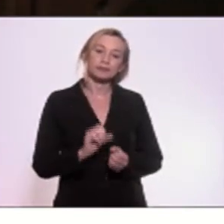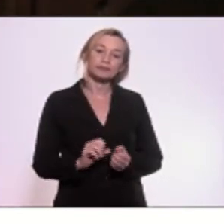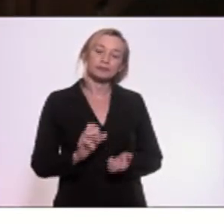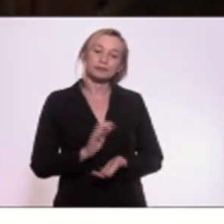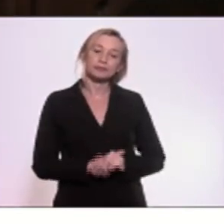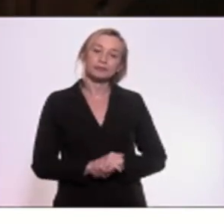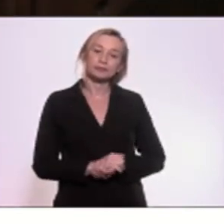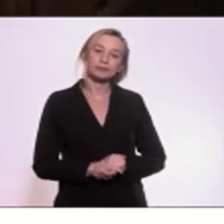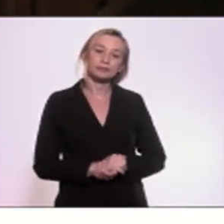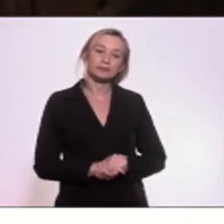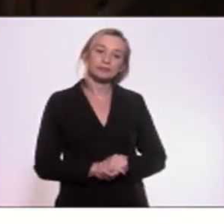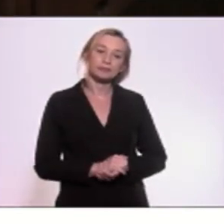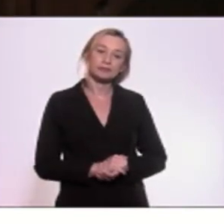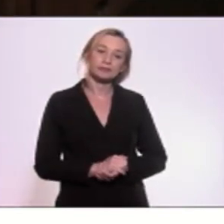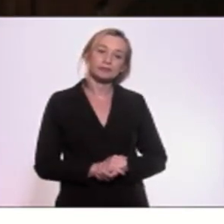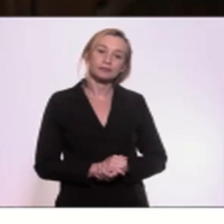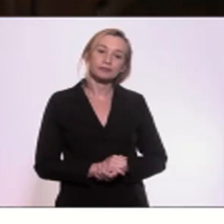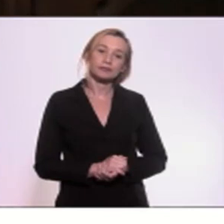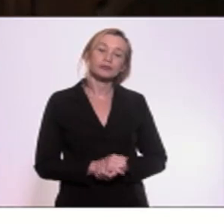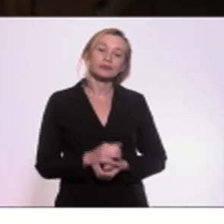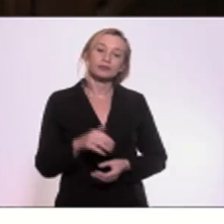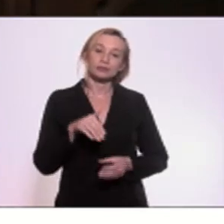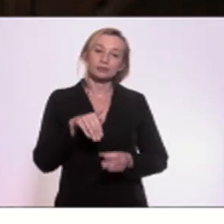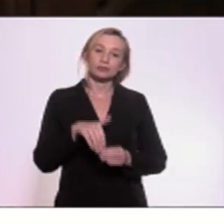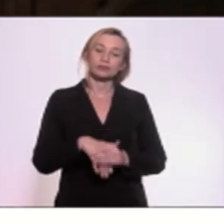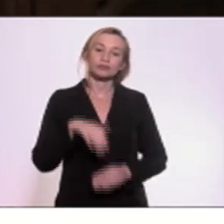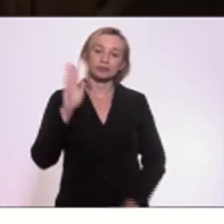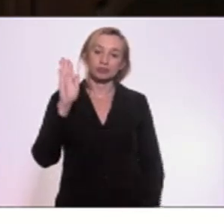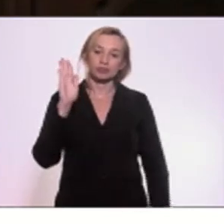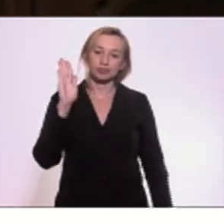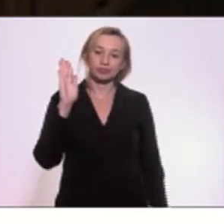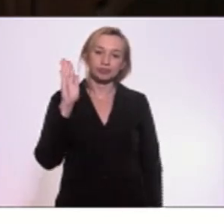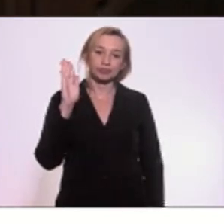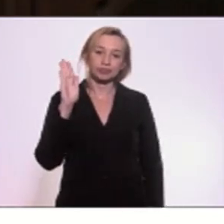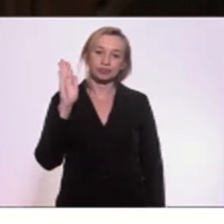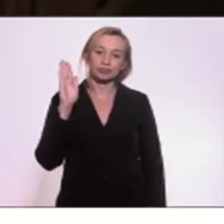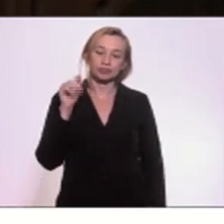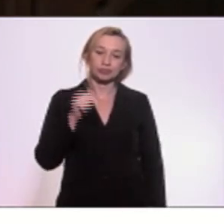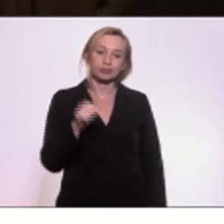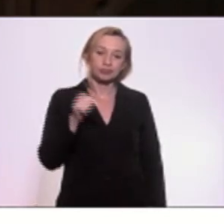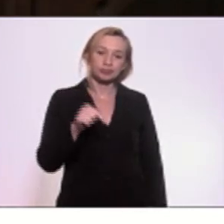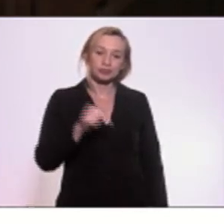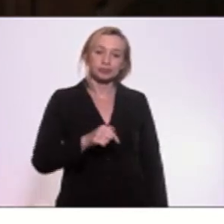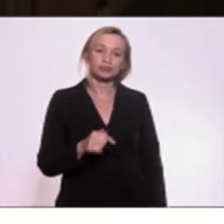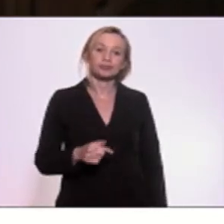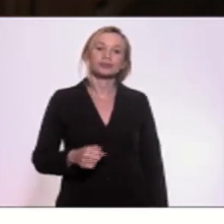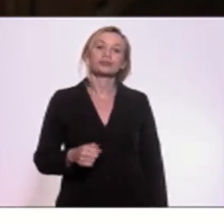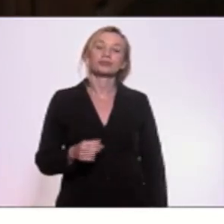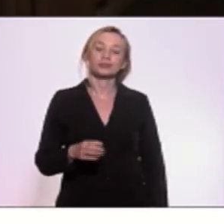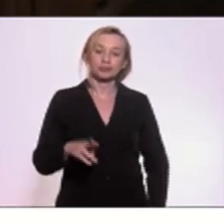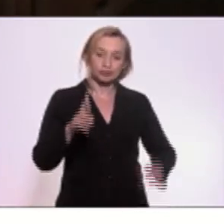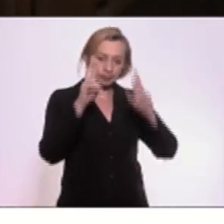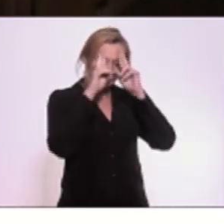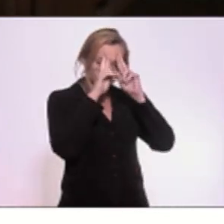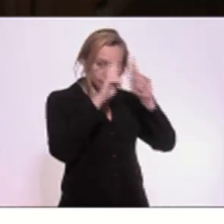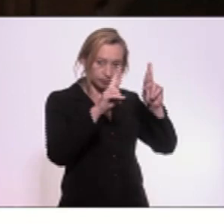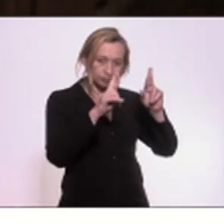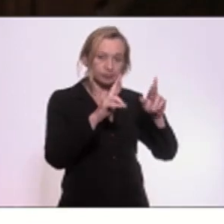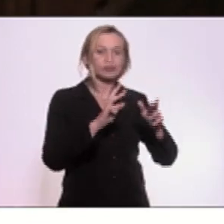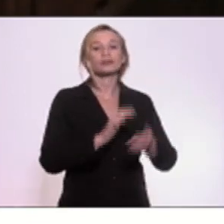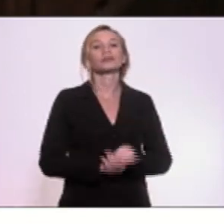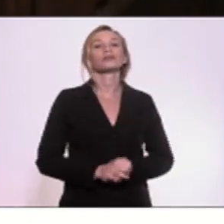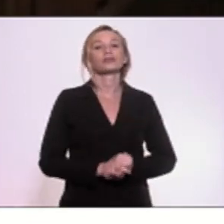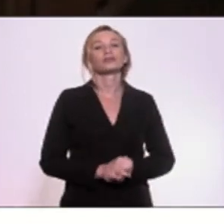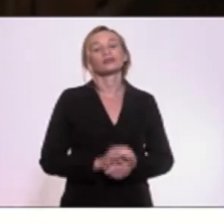tenha mandato. Porque a gente jura aqui que vai respeitar